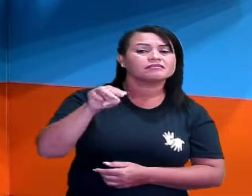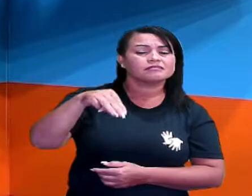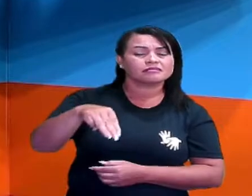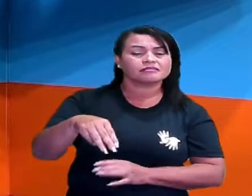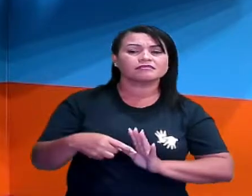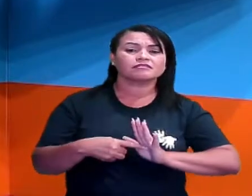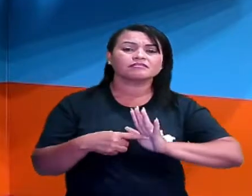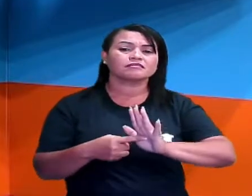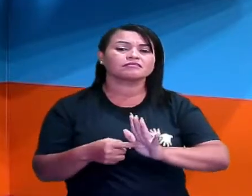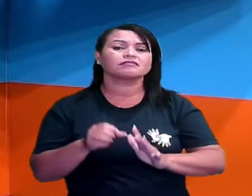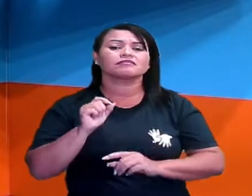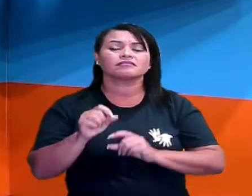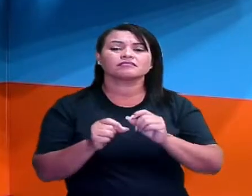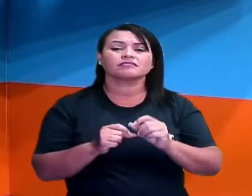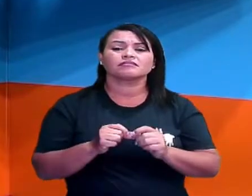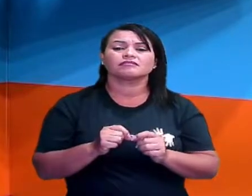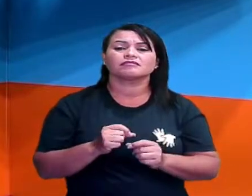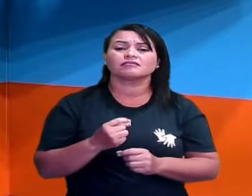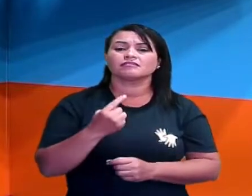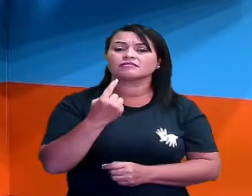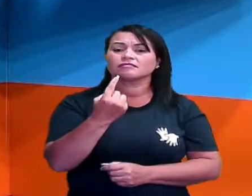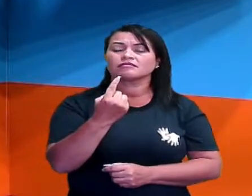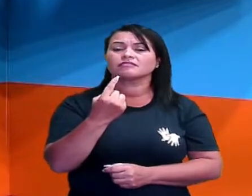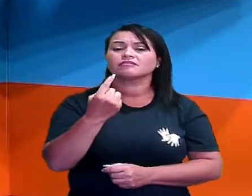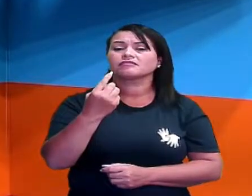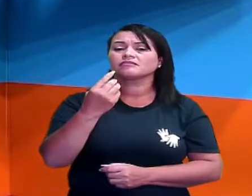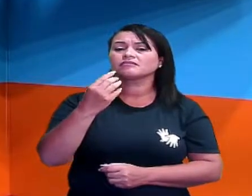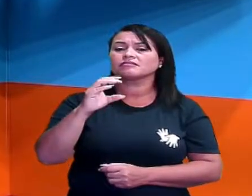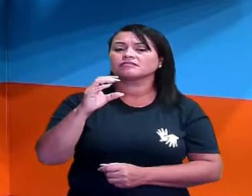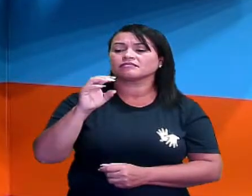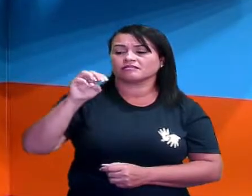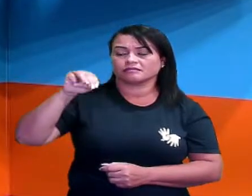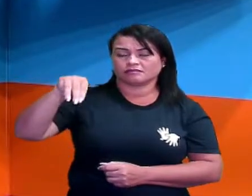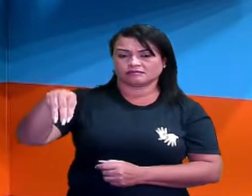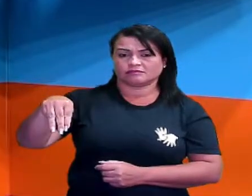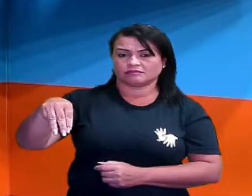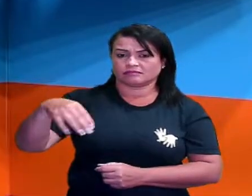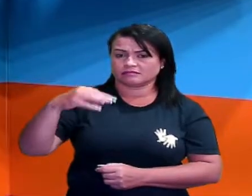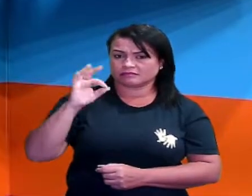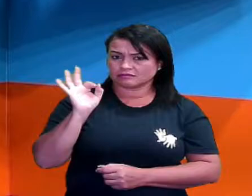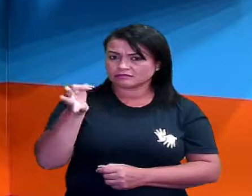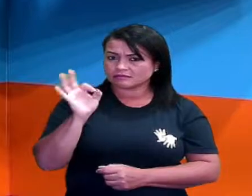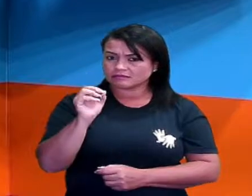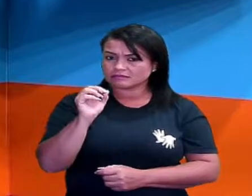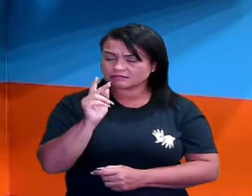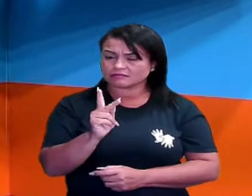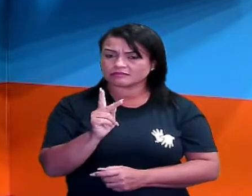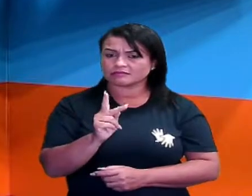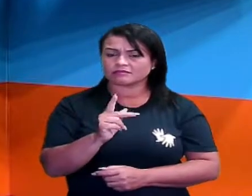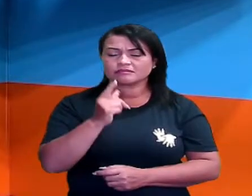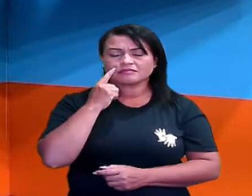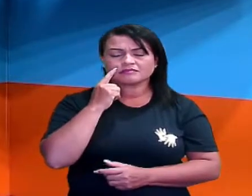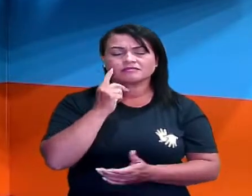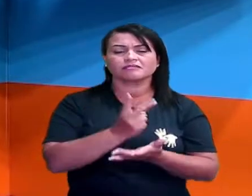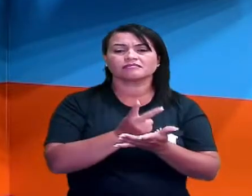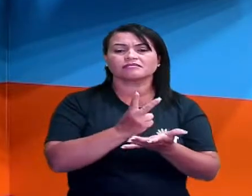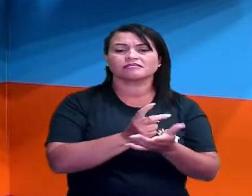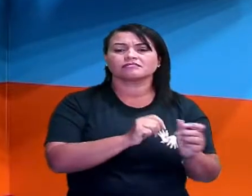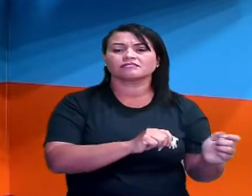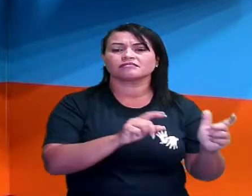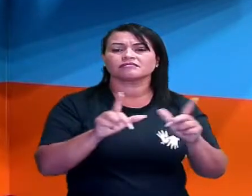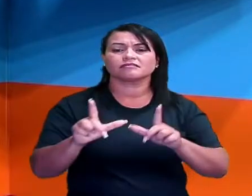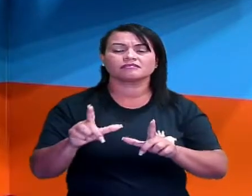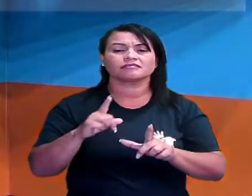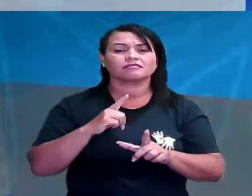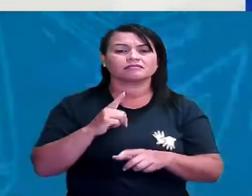estou representando quem? Uma centena de milhar, tá ok? Continuando, eu trouxe aqui